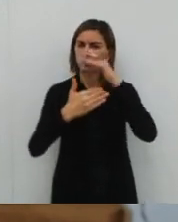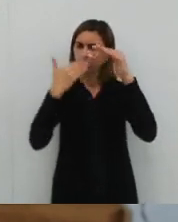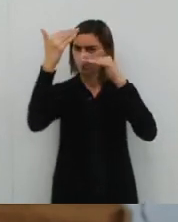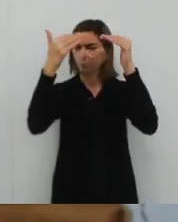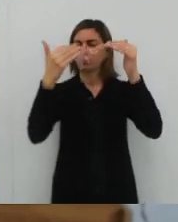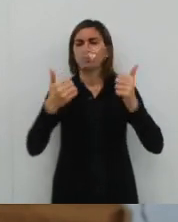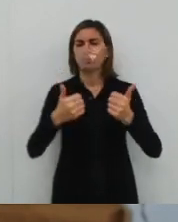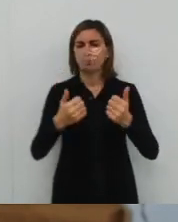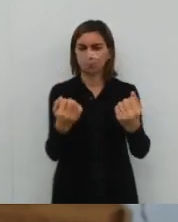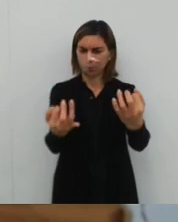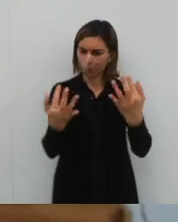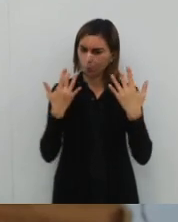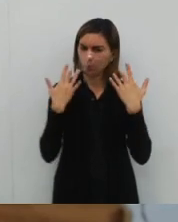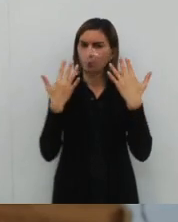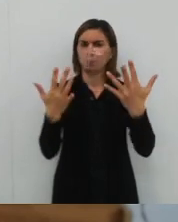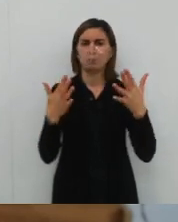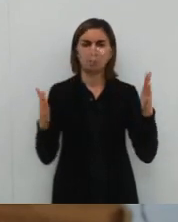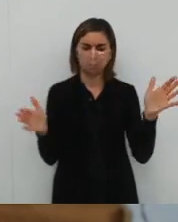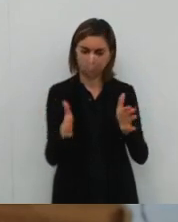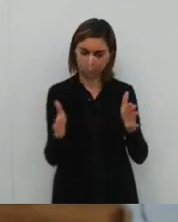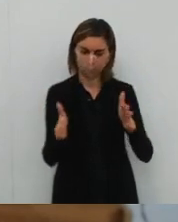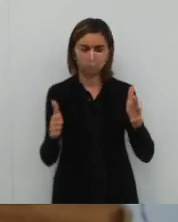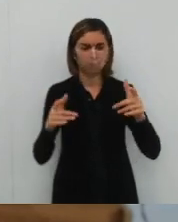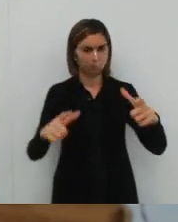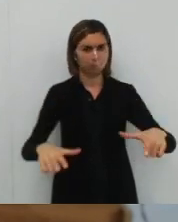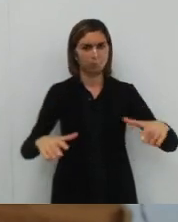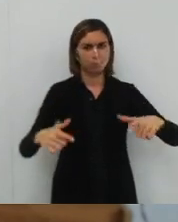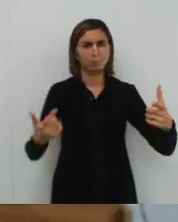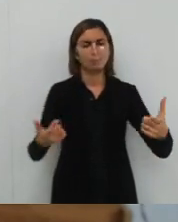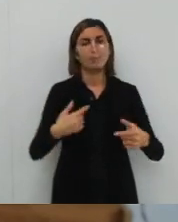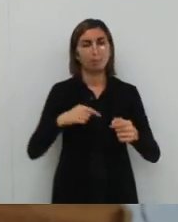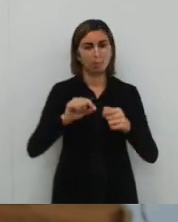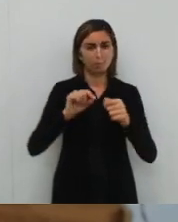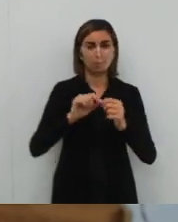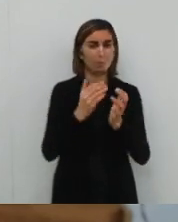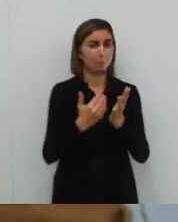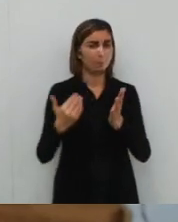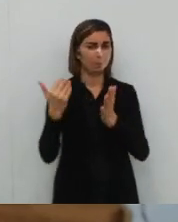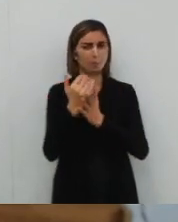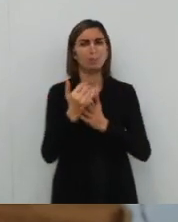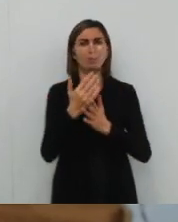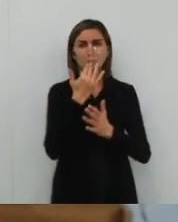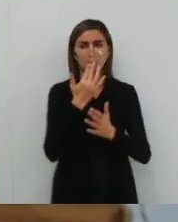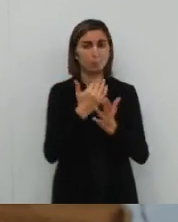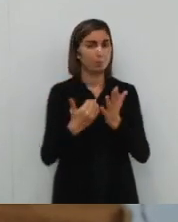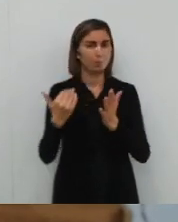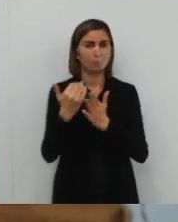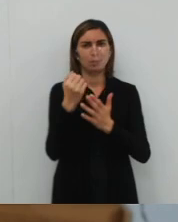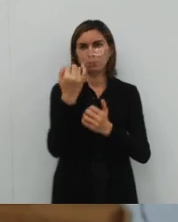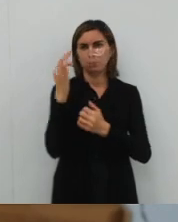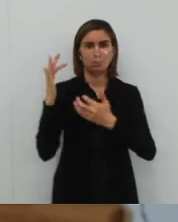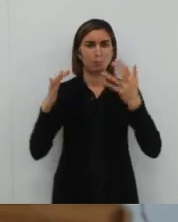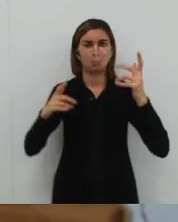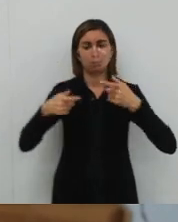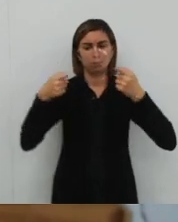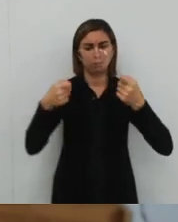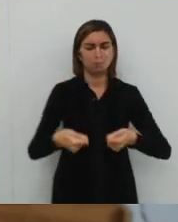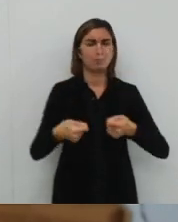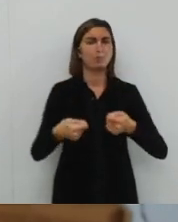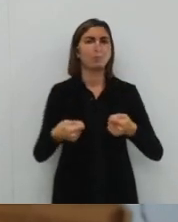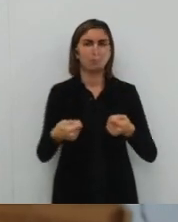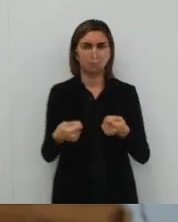produtividade em menor espaço hoje. Nós produzimos mais plantas mais